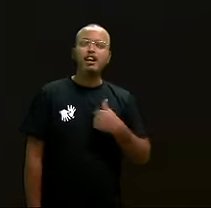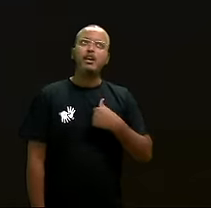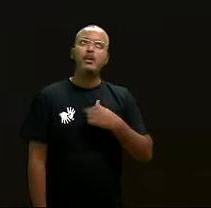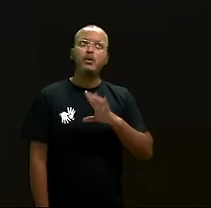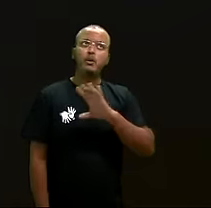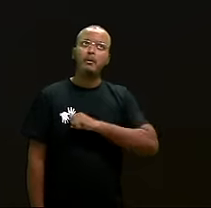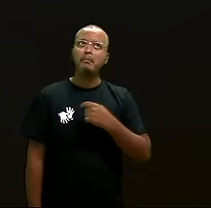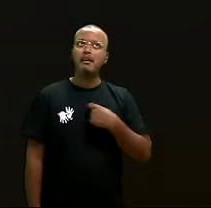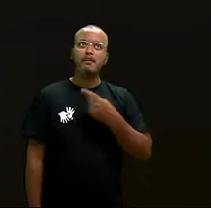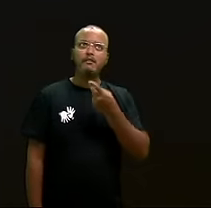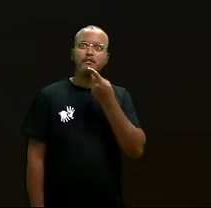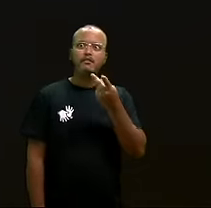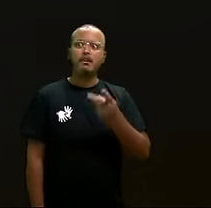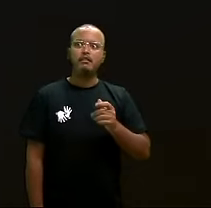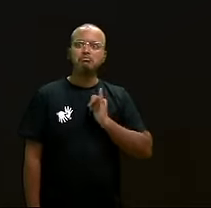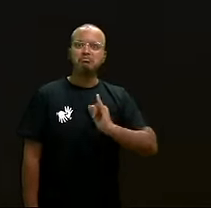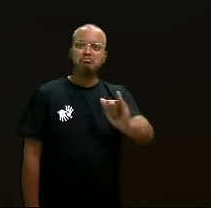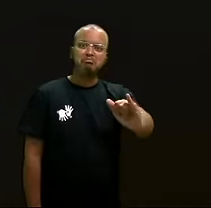Eu.